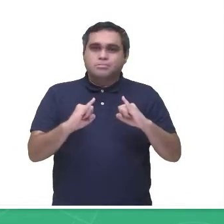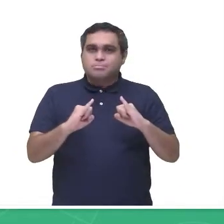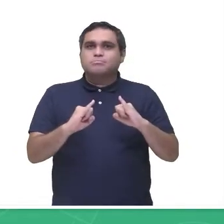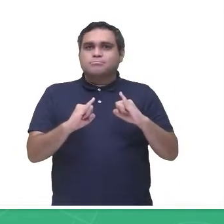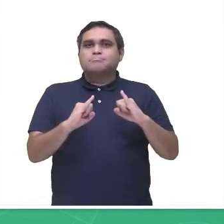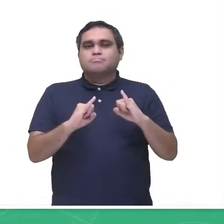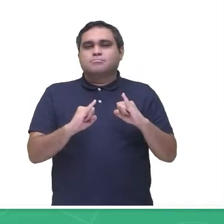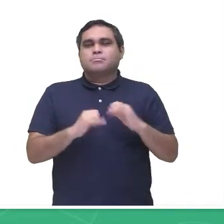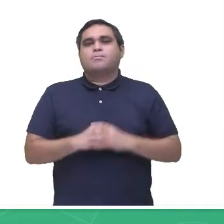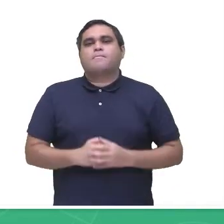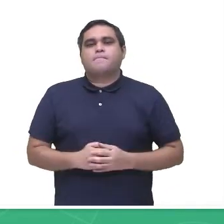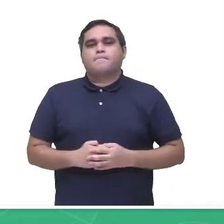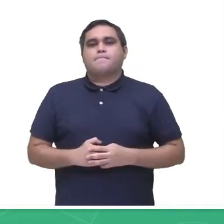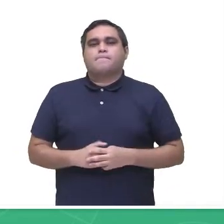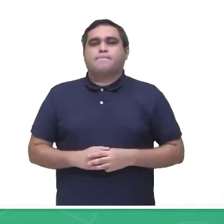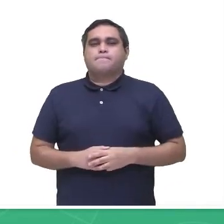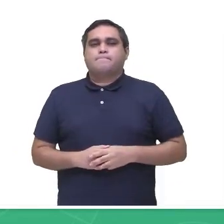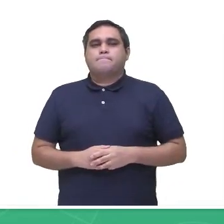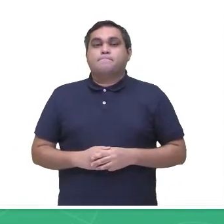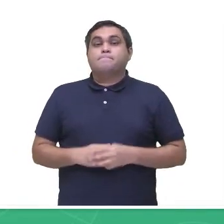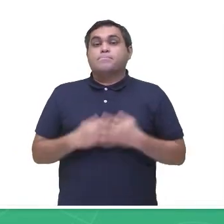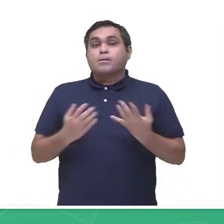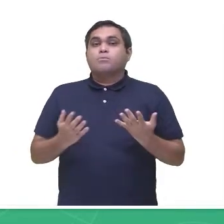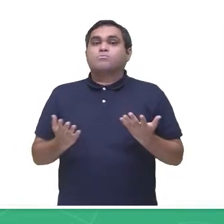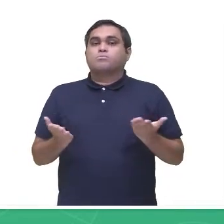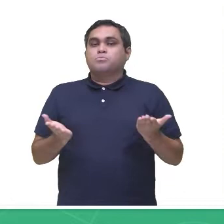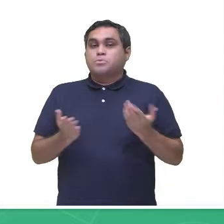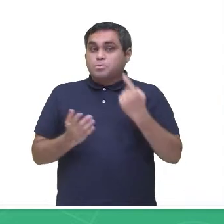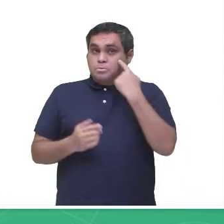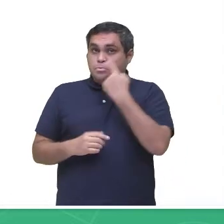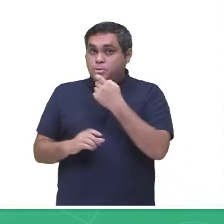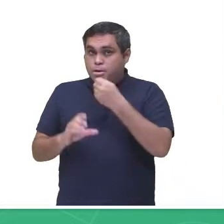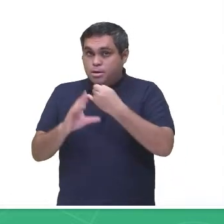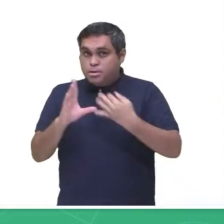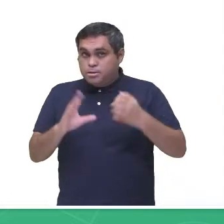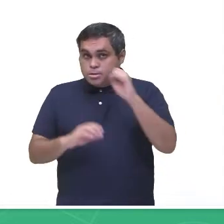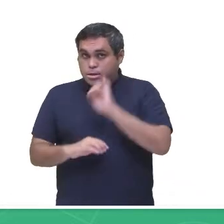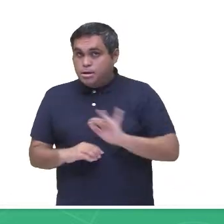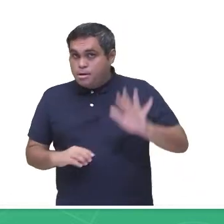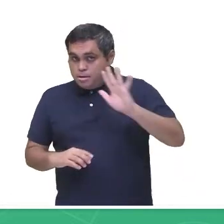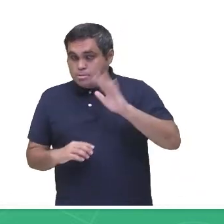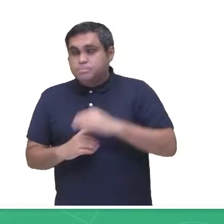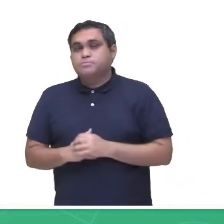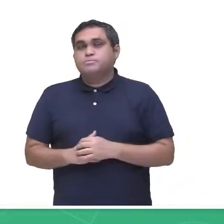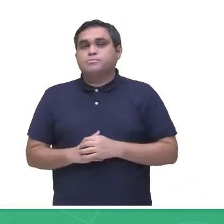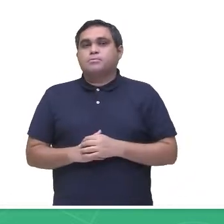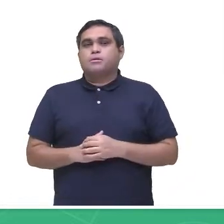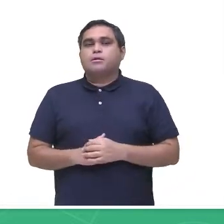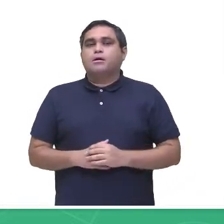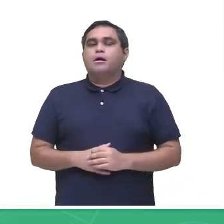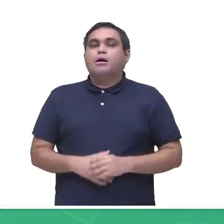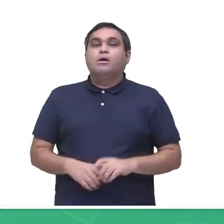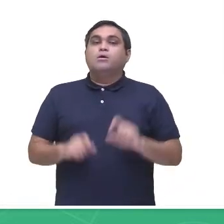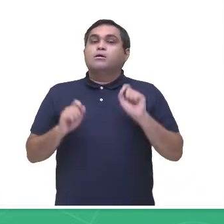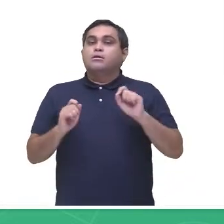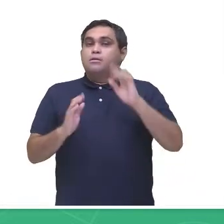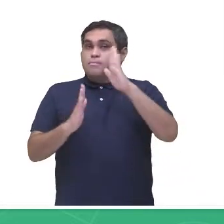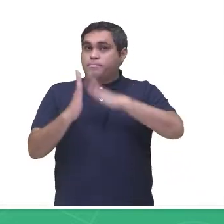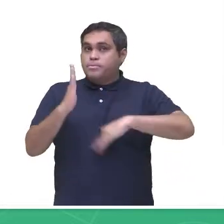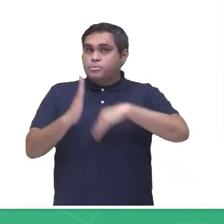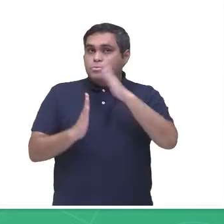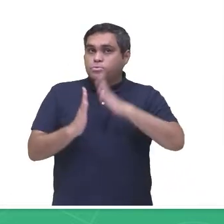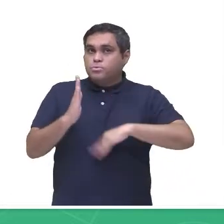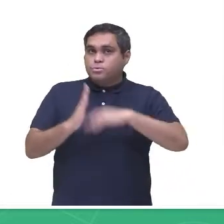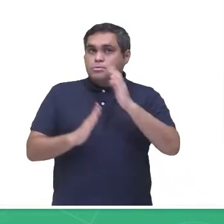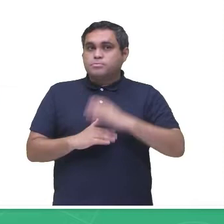vamos dar continuidade. E aí, nós temos as características gerais, né? Continuando, a questão da pintura.